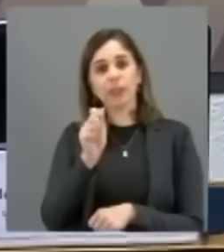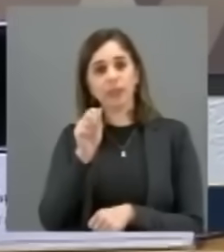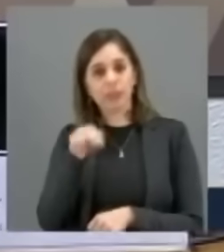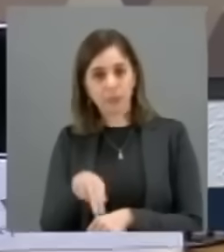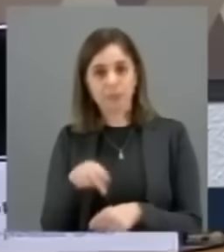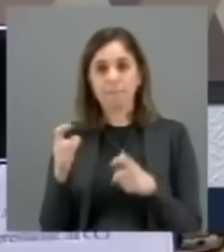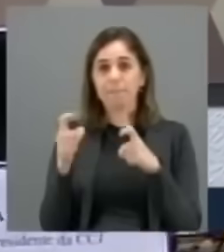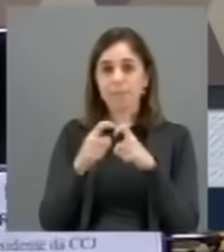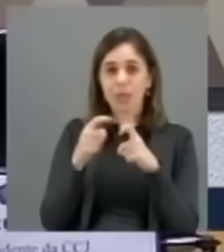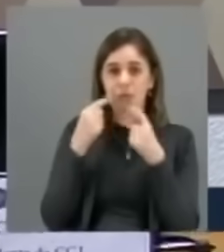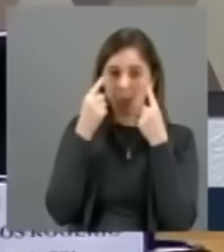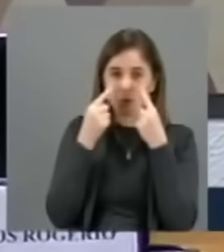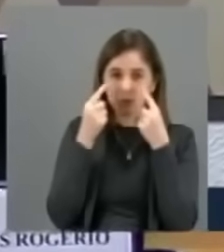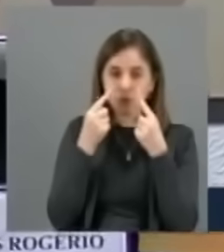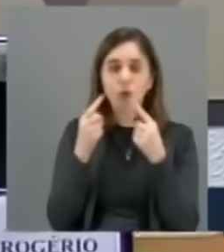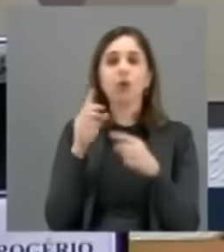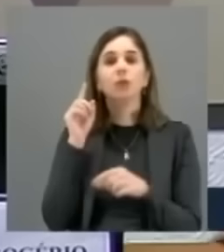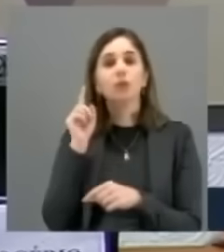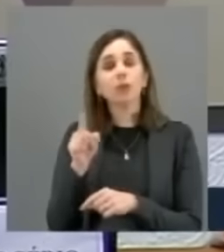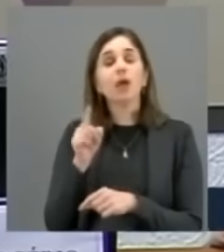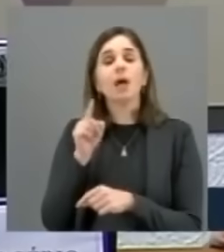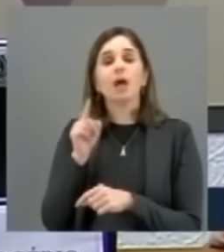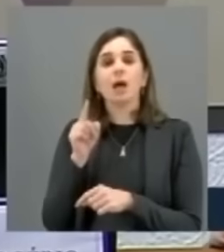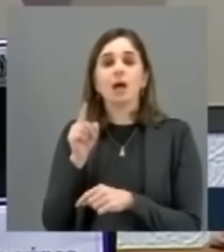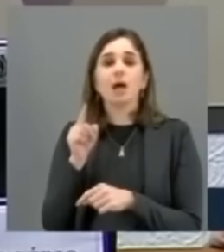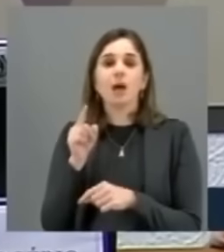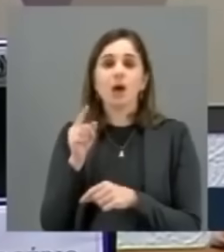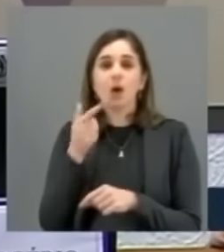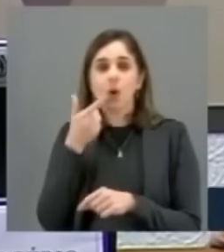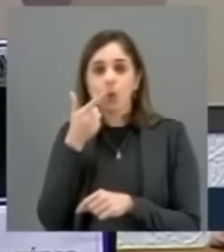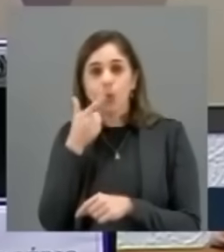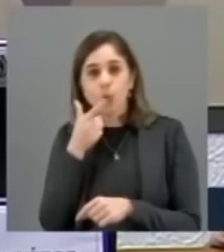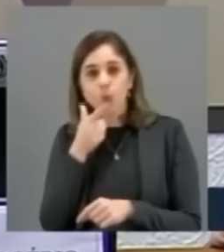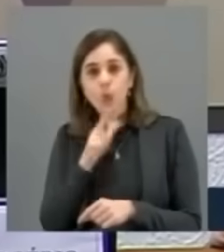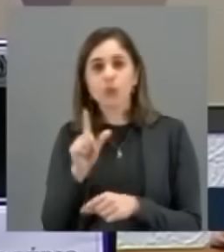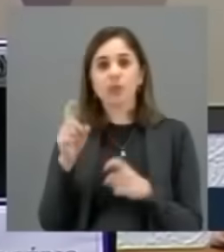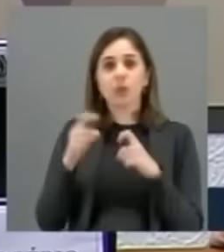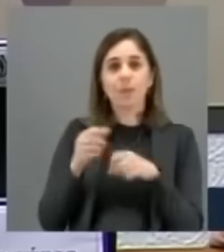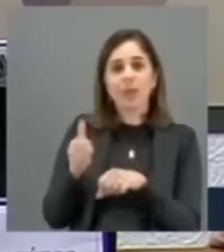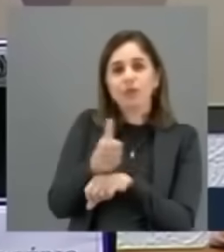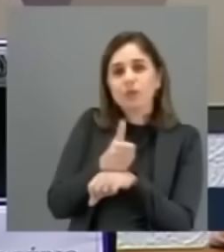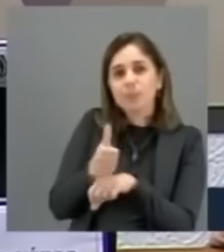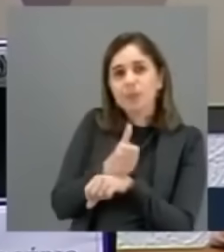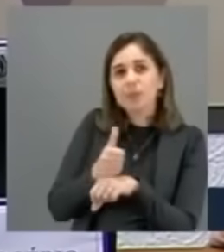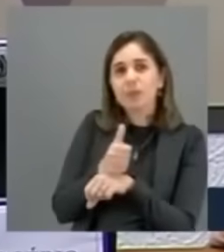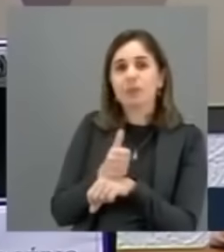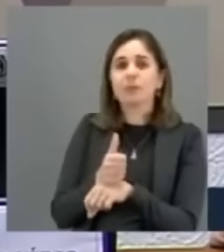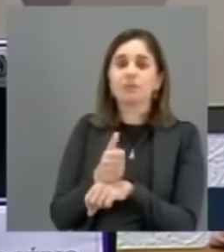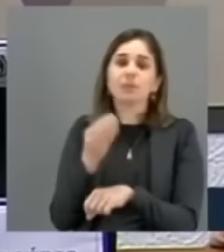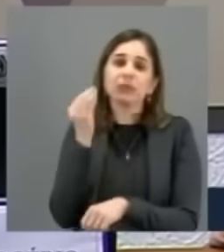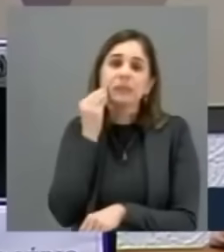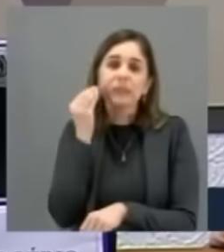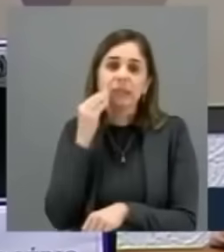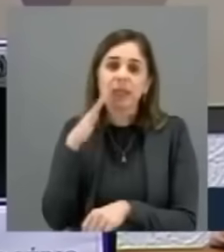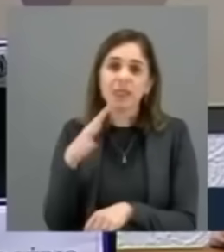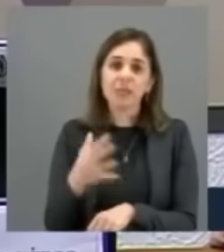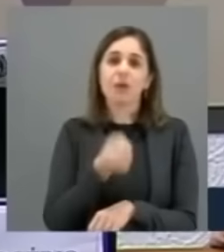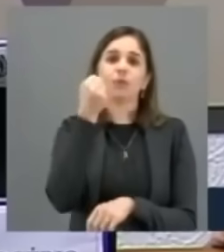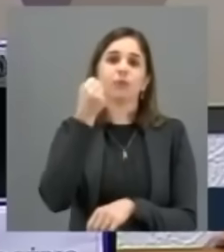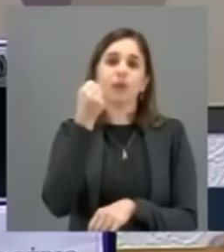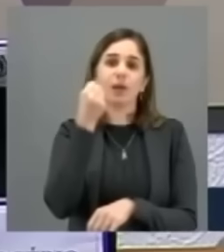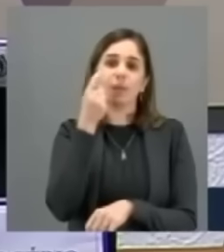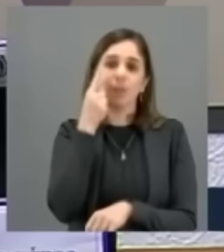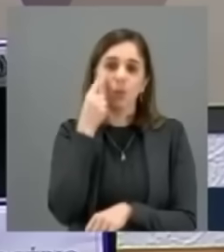vaga agora lá no seu consultório com o retinólogo dele para tentar salvar o único olho que tenho em função da